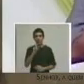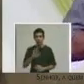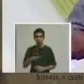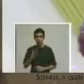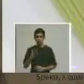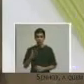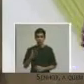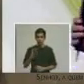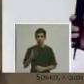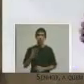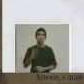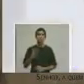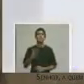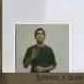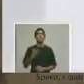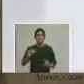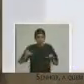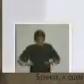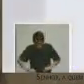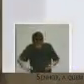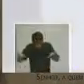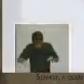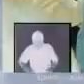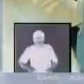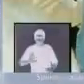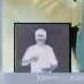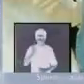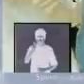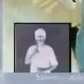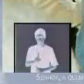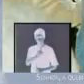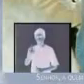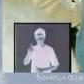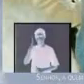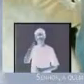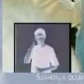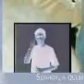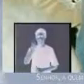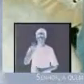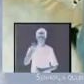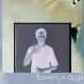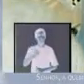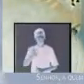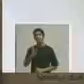É nessas horas que eu sei se a pessoa é curada ou não é curada.